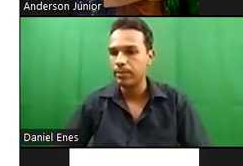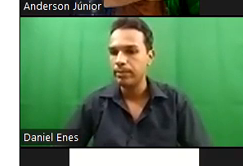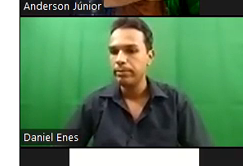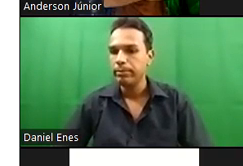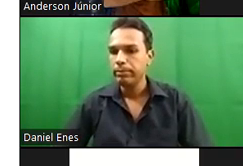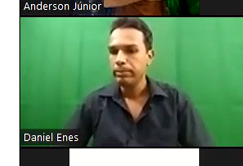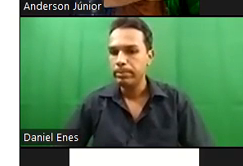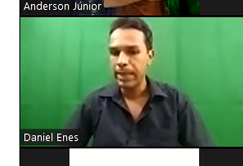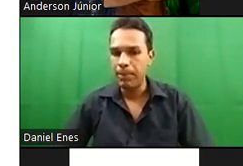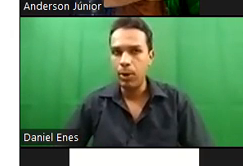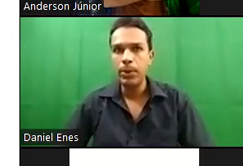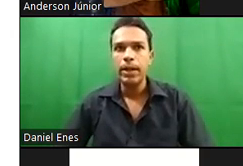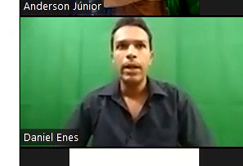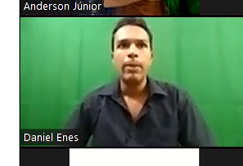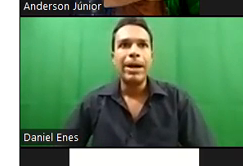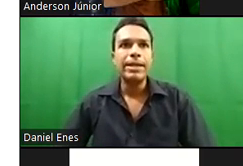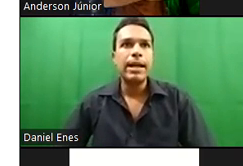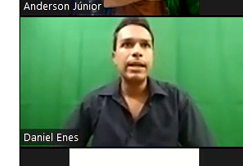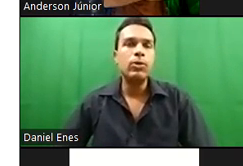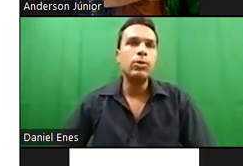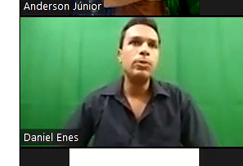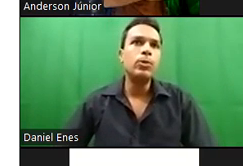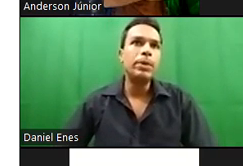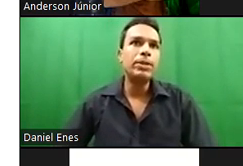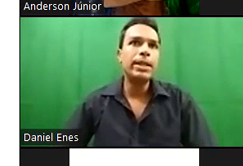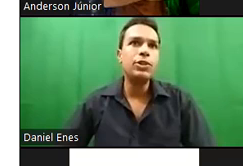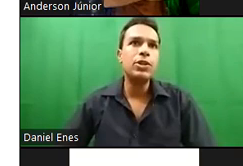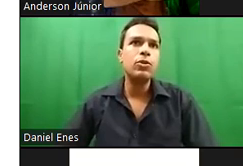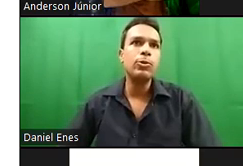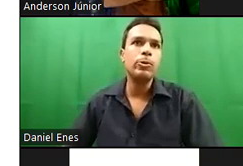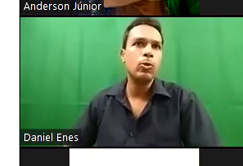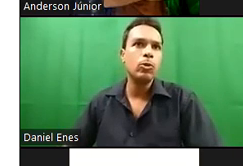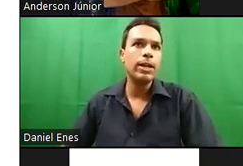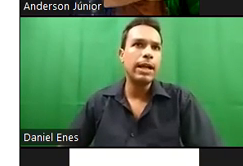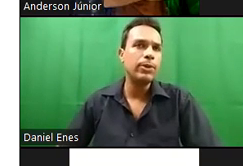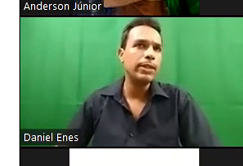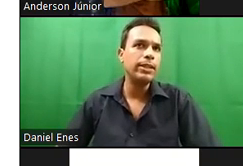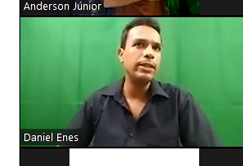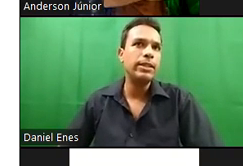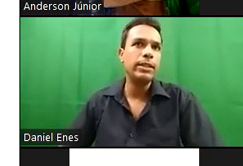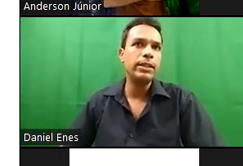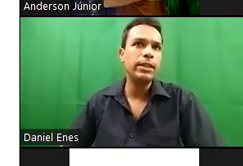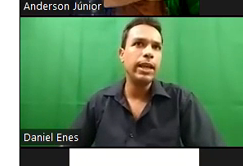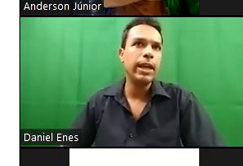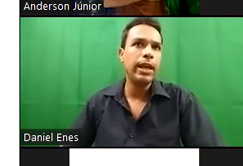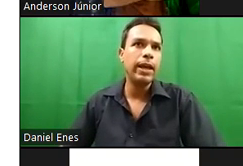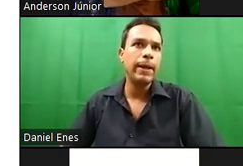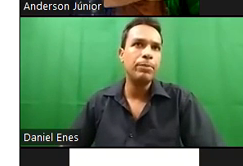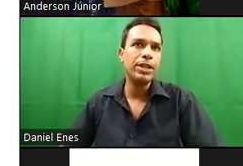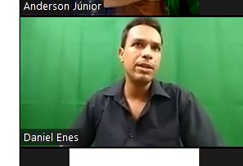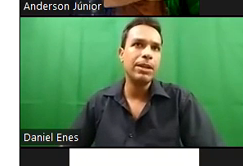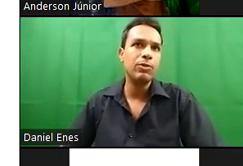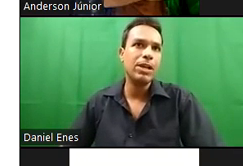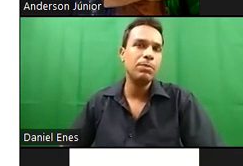isso. Show. Tá bom? Mas Valeu. aí o Pedro é que ele tinha colocado aqui que,